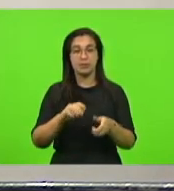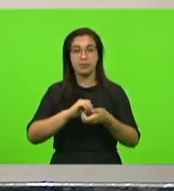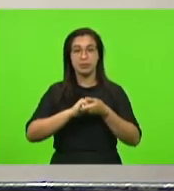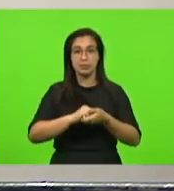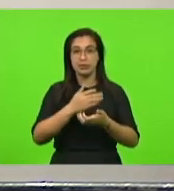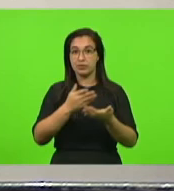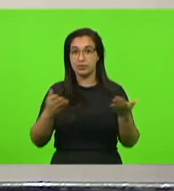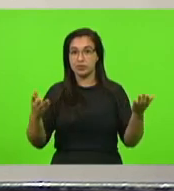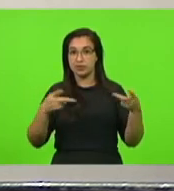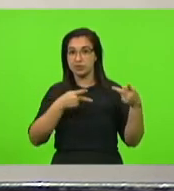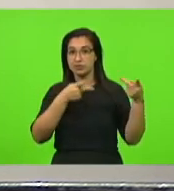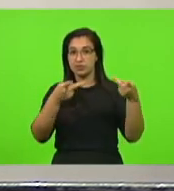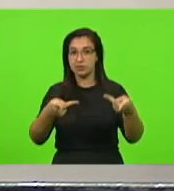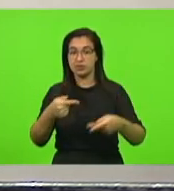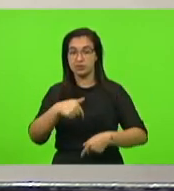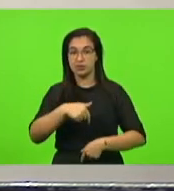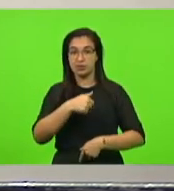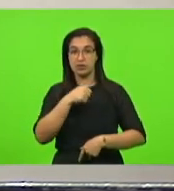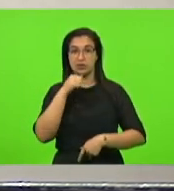nos visitando.